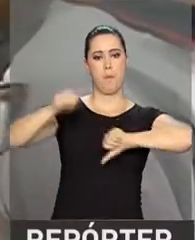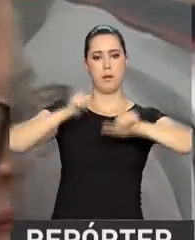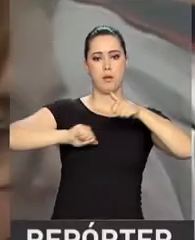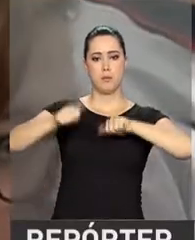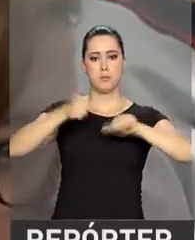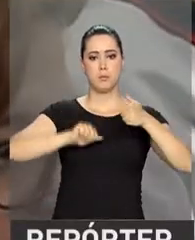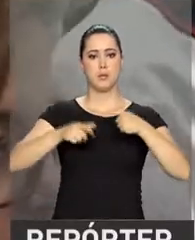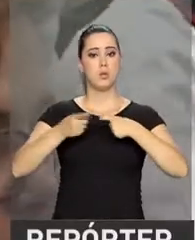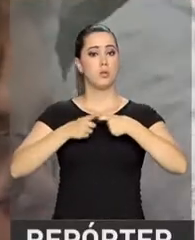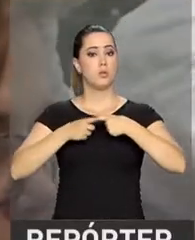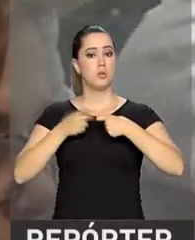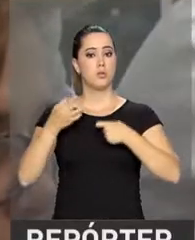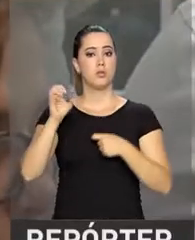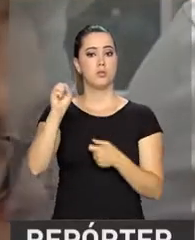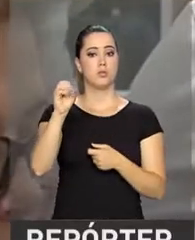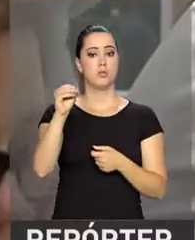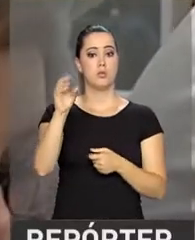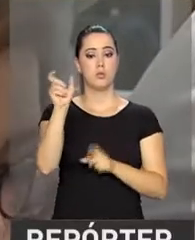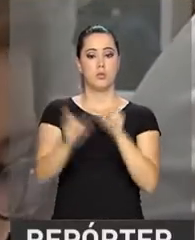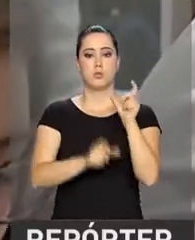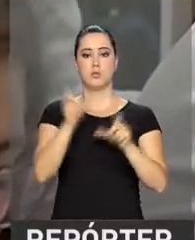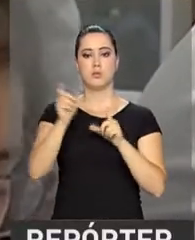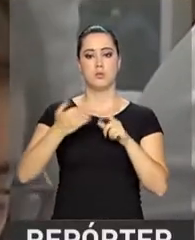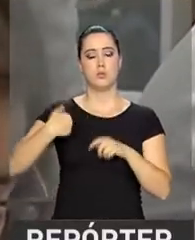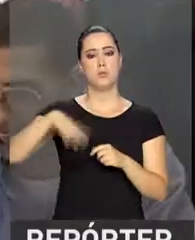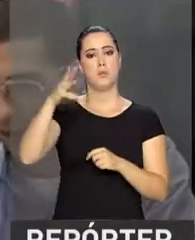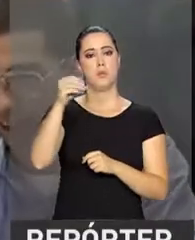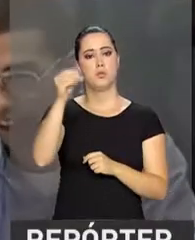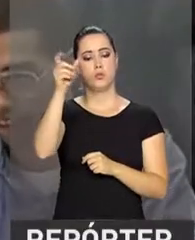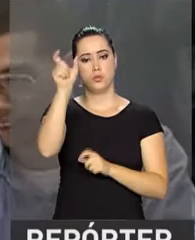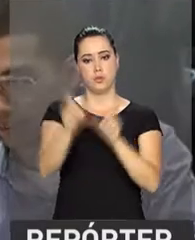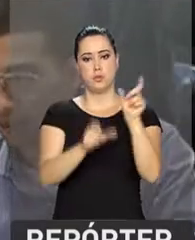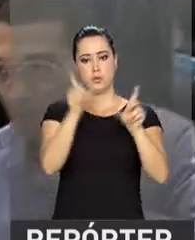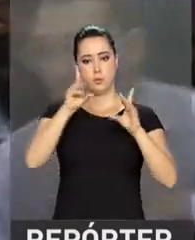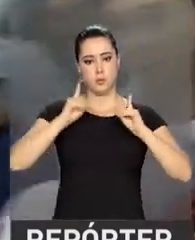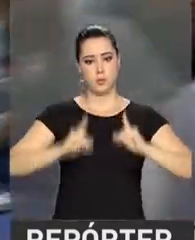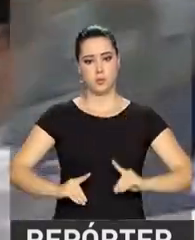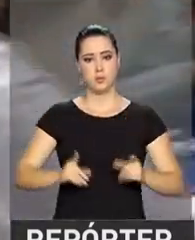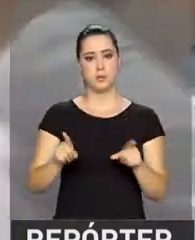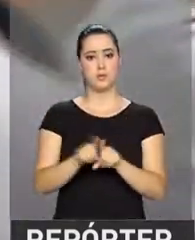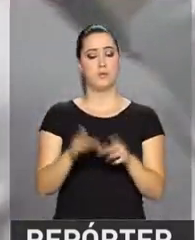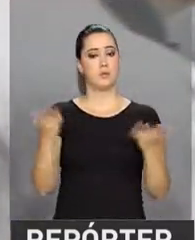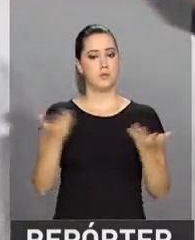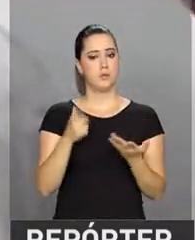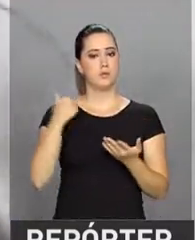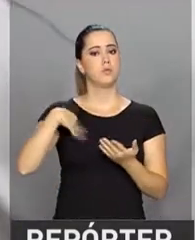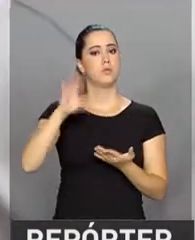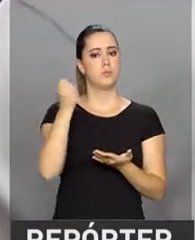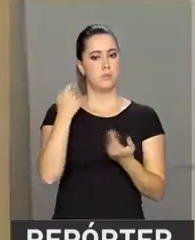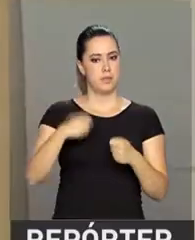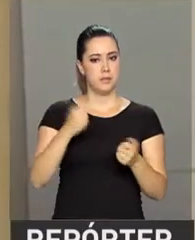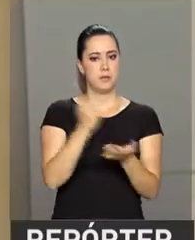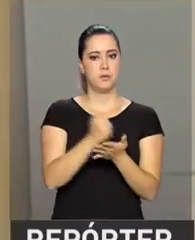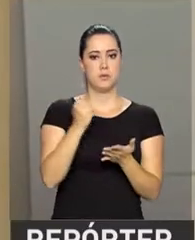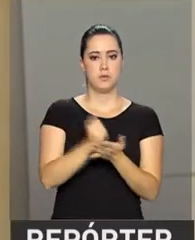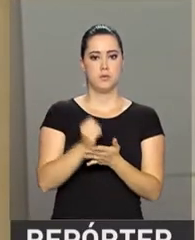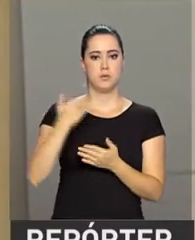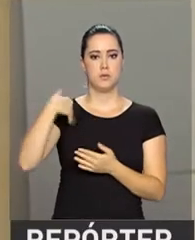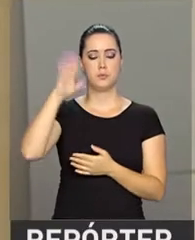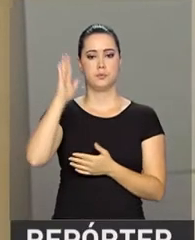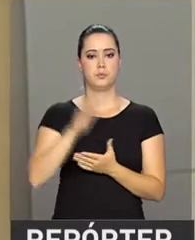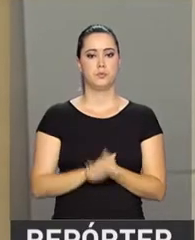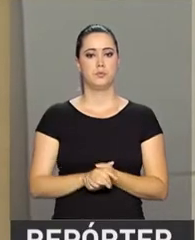diagnóstica com 800 funcionários, que já tem cerca de 30 pessoas com deficiência no quadro. e quer contratar mais. É o primeiro passo